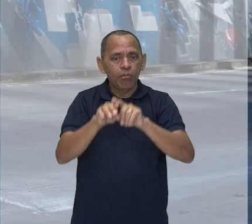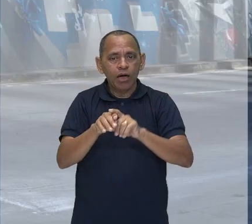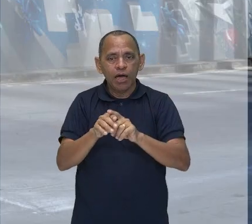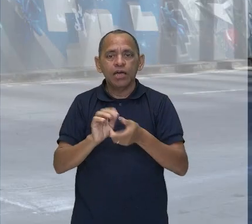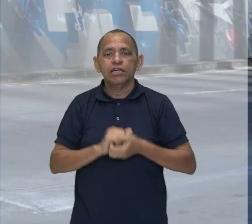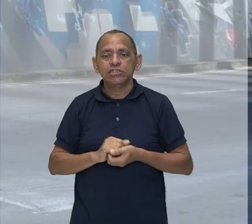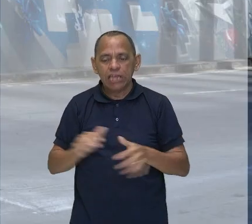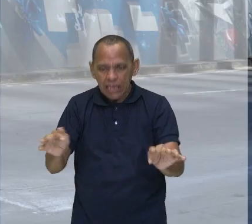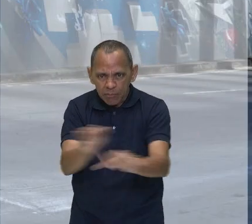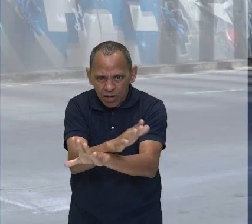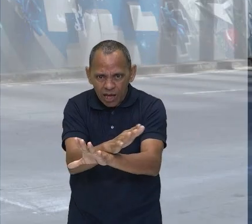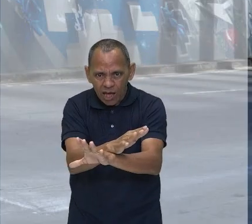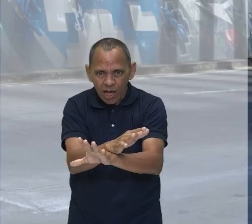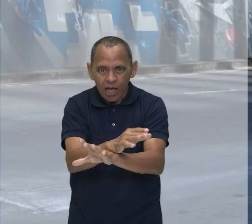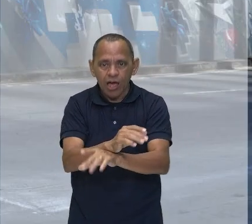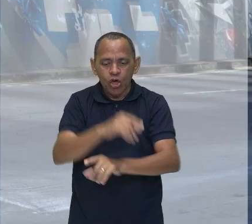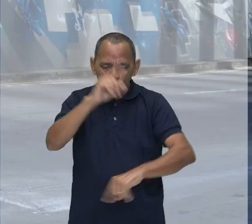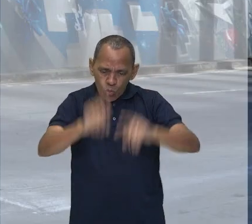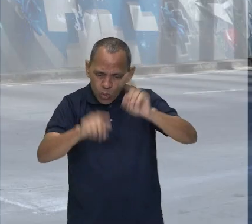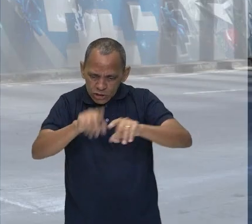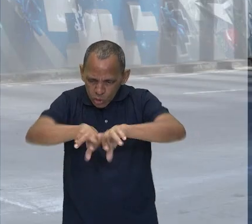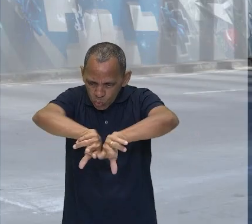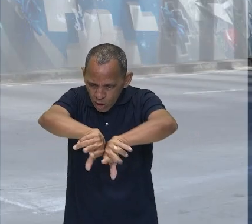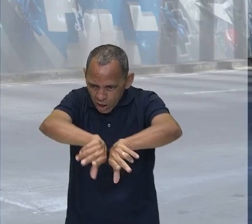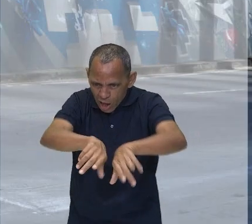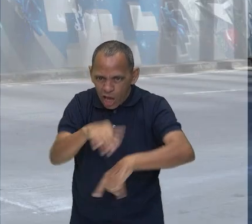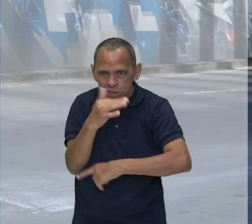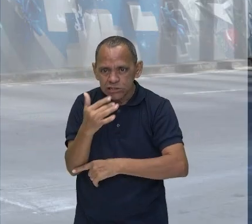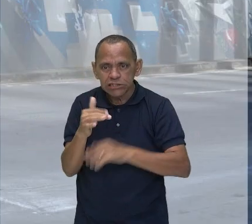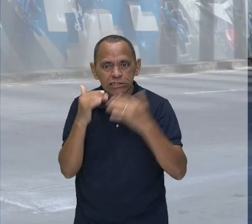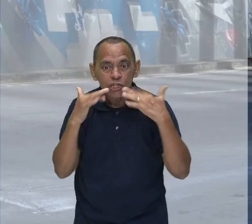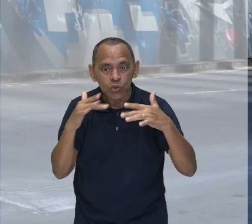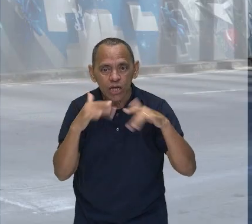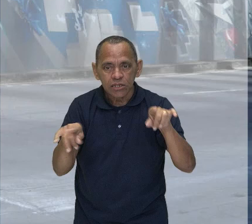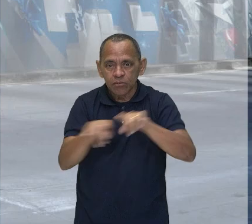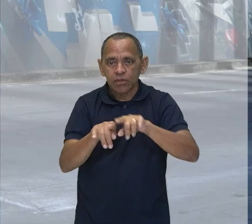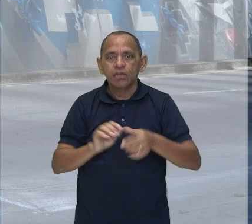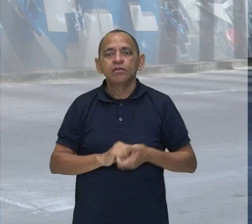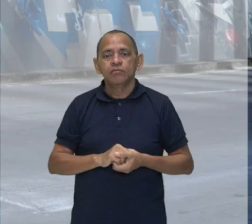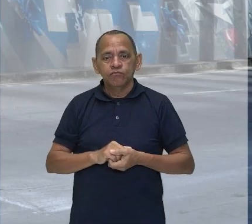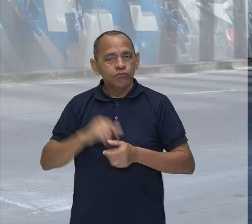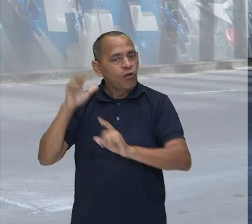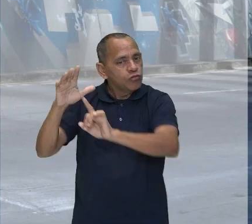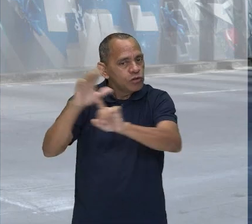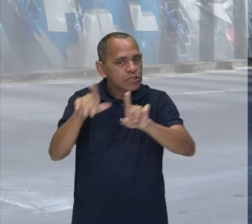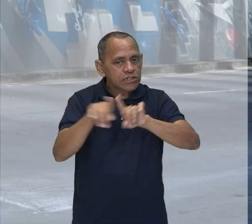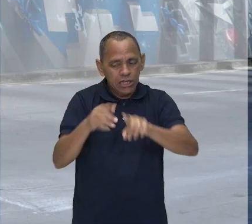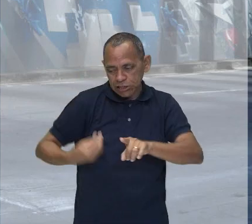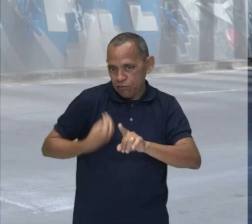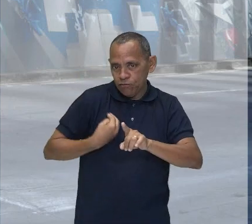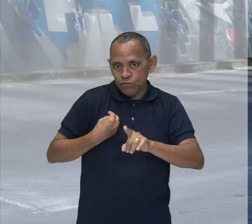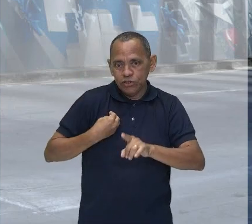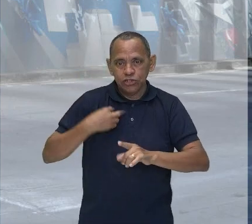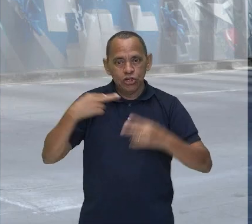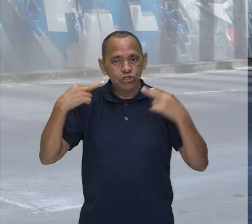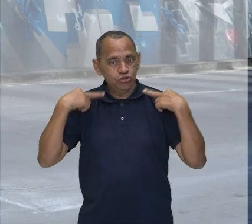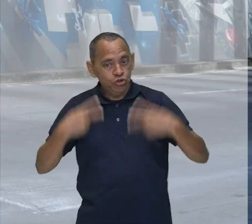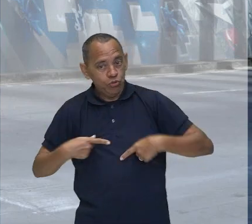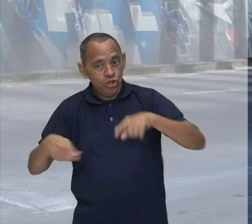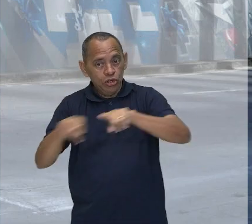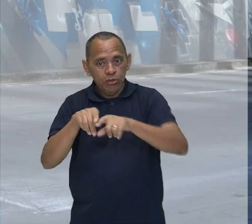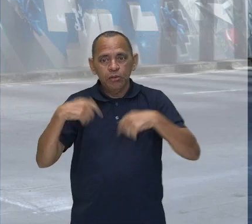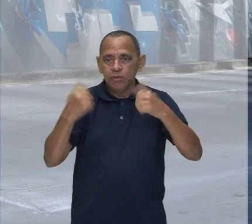a nossa natureza, que isso vai acarretar, sim, na sobrevivência humana, certo? Porque a gente precisa de água, a gente precisa de ar,